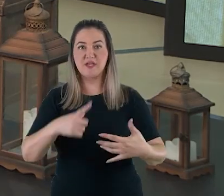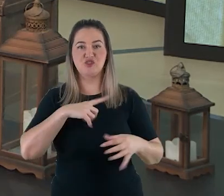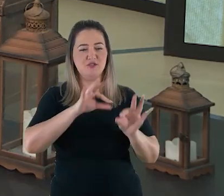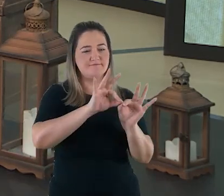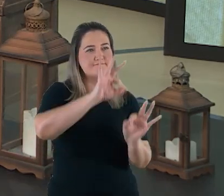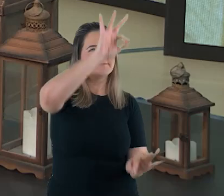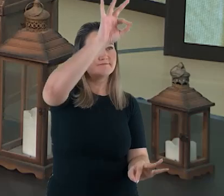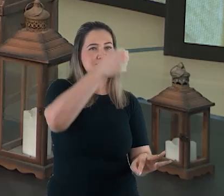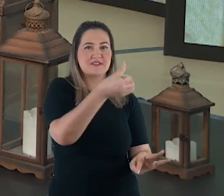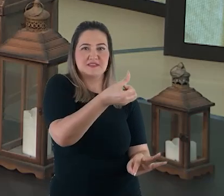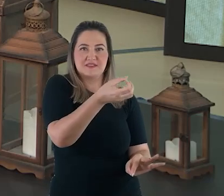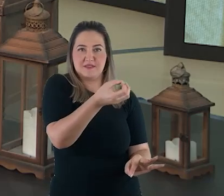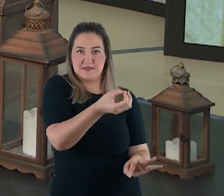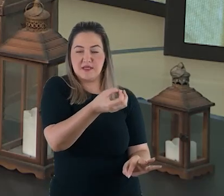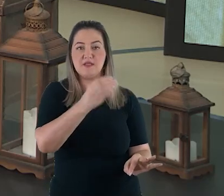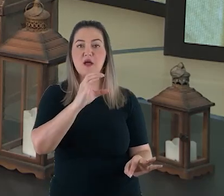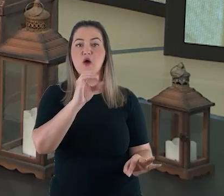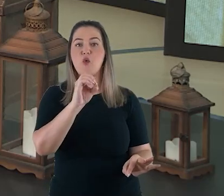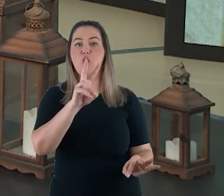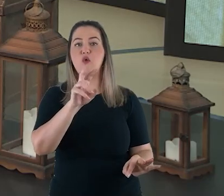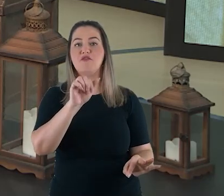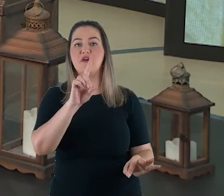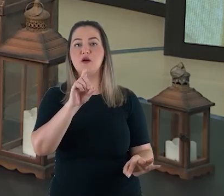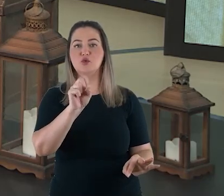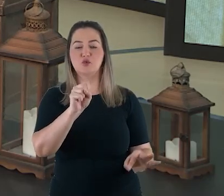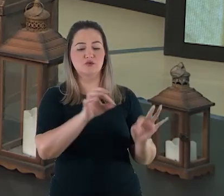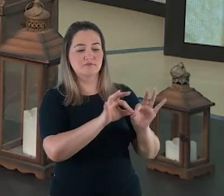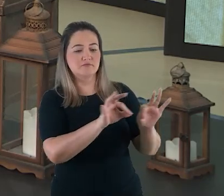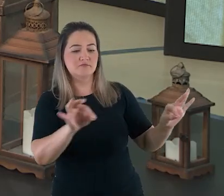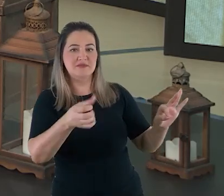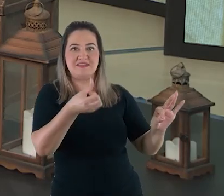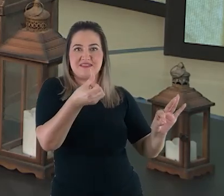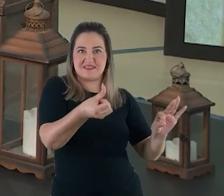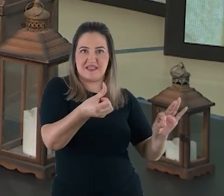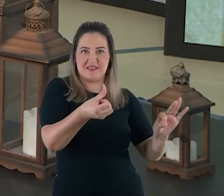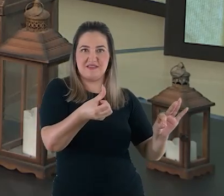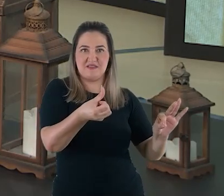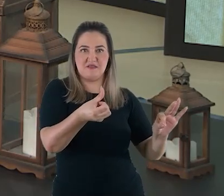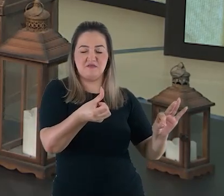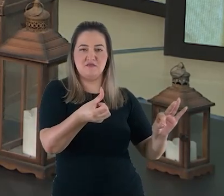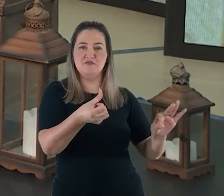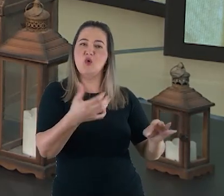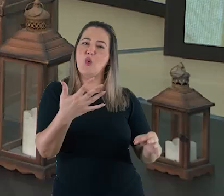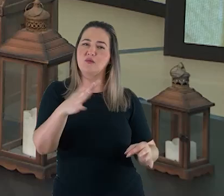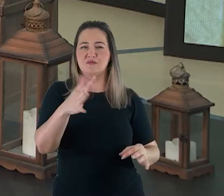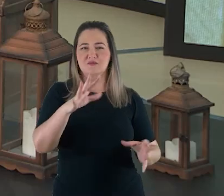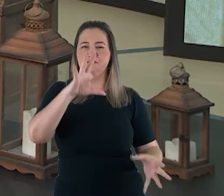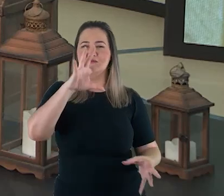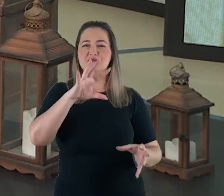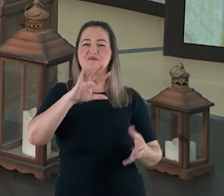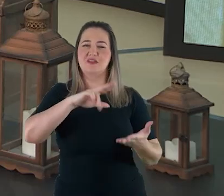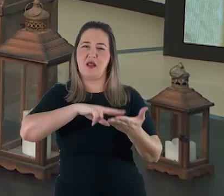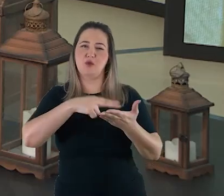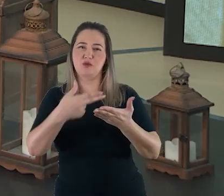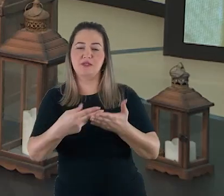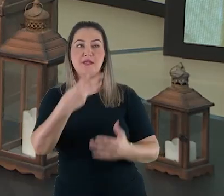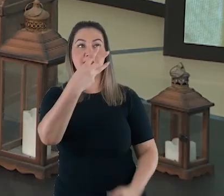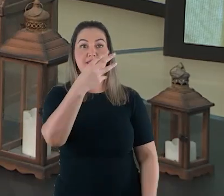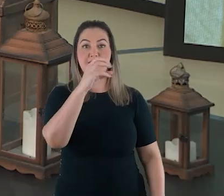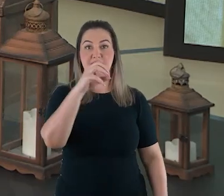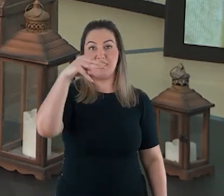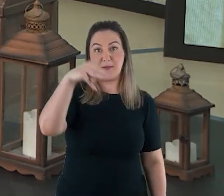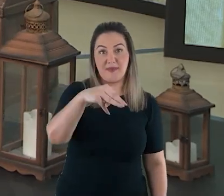tinha 60 côvados de altura por 6 de largura, ou seja, 30 metros aproximadamente por